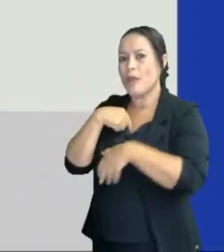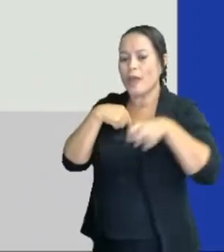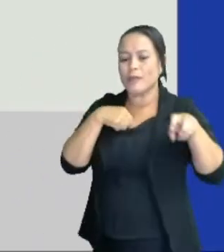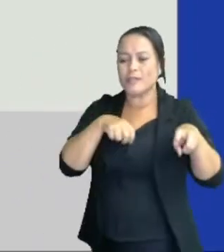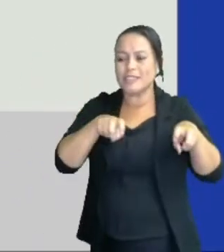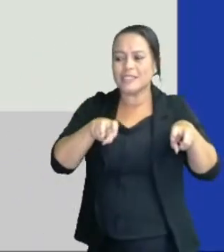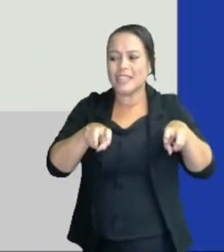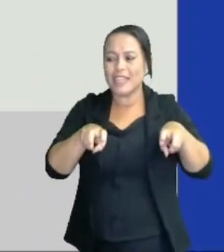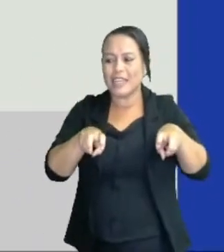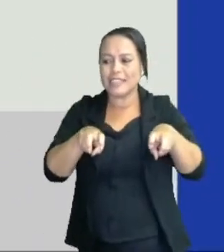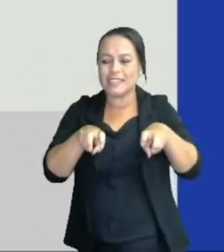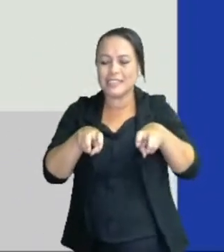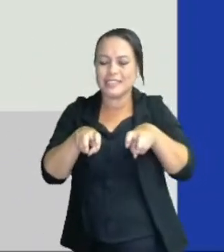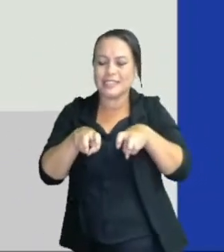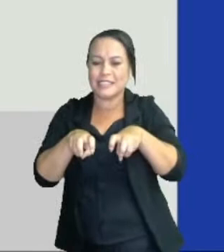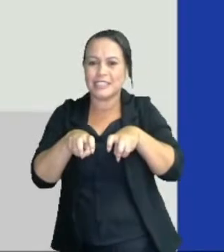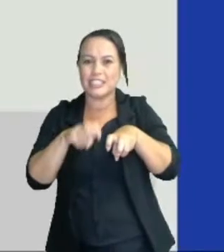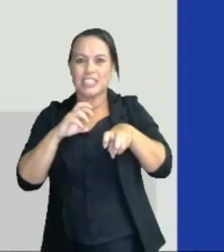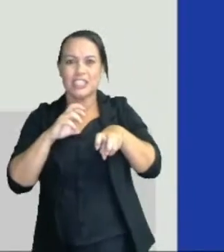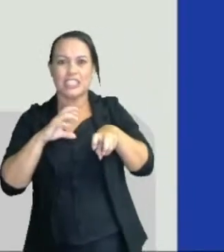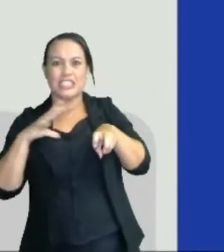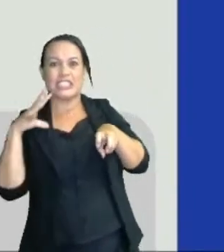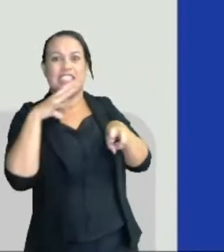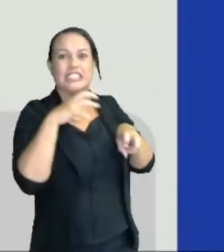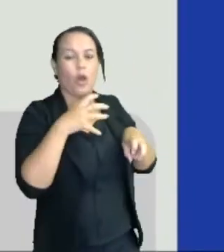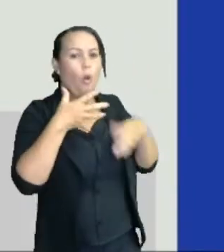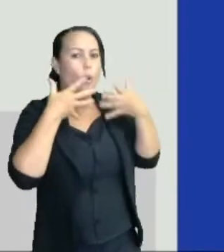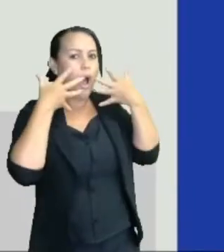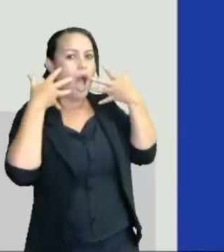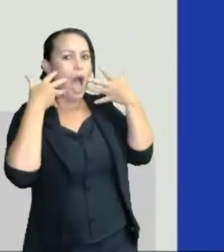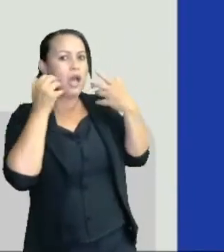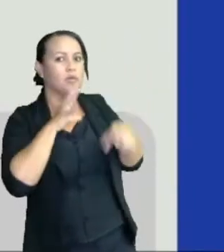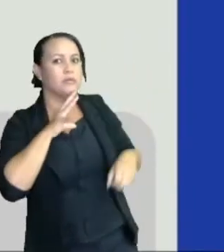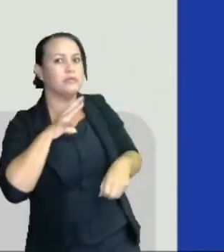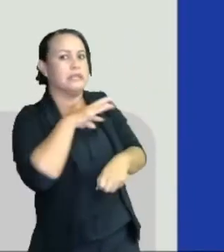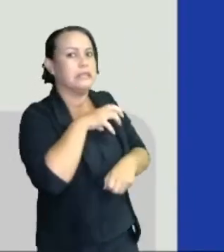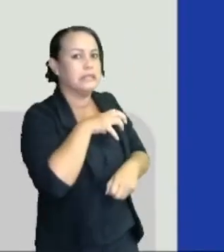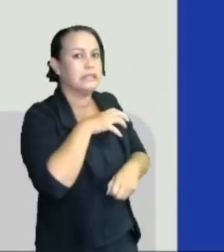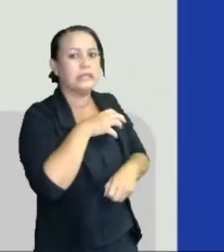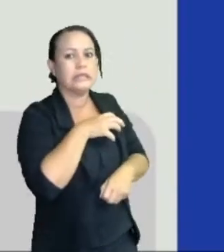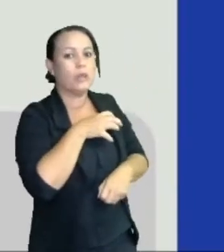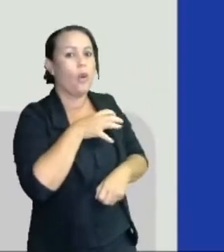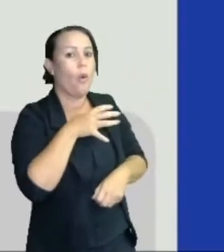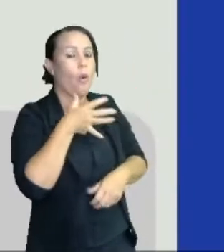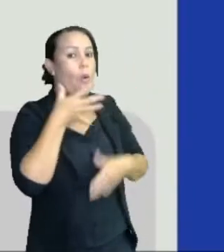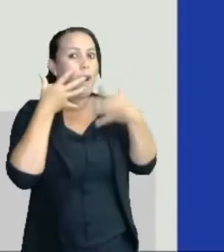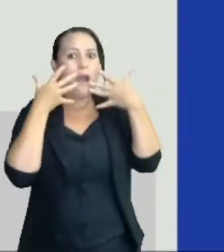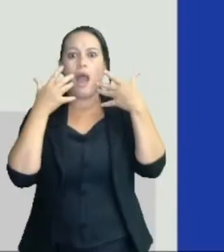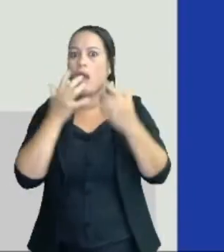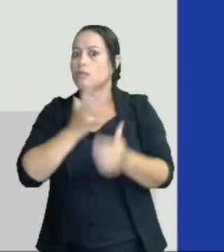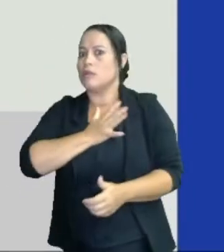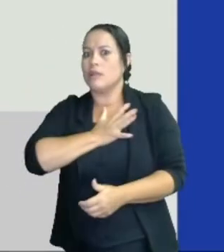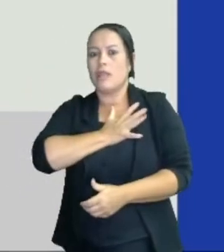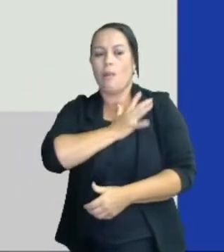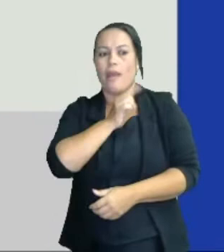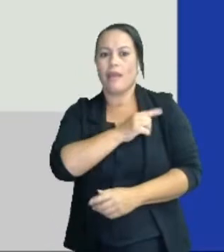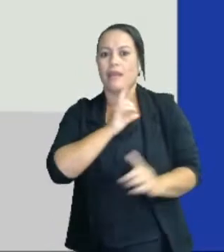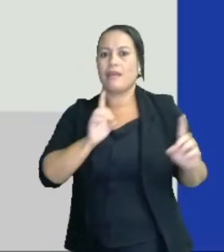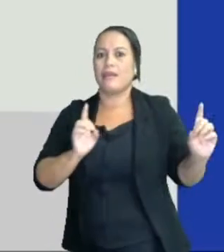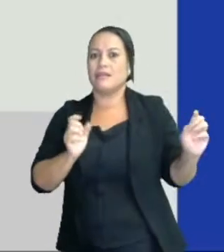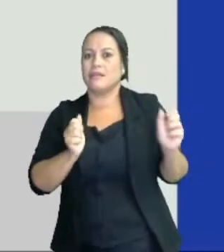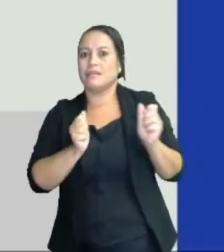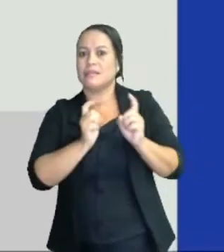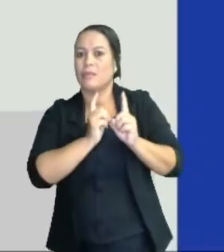aproximar devagarinho e... O gato não deixa ele se aproximar.